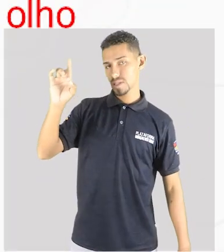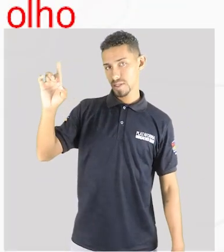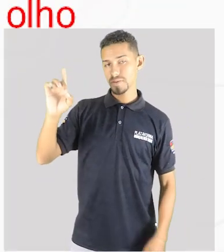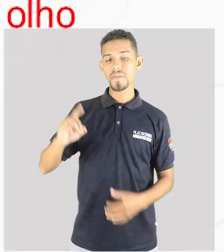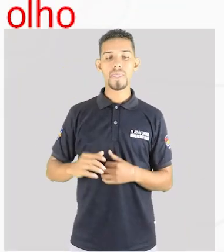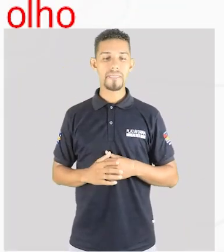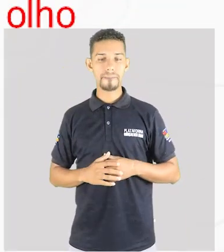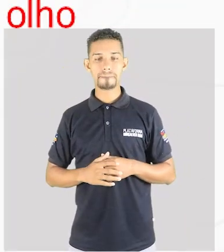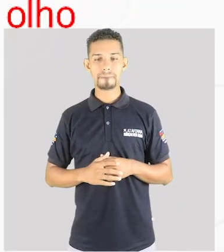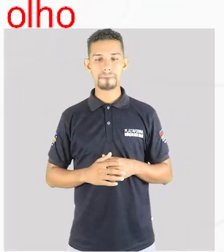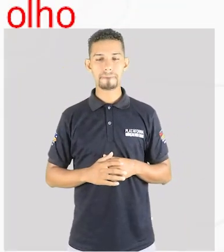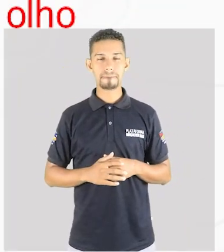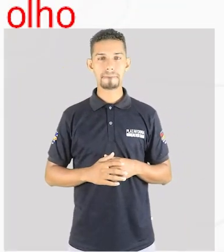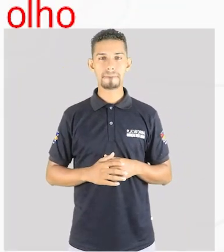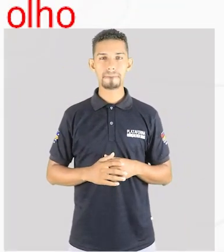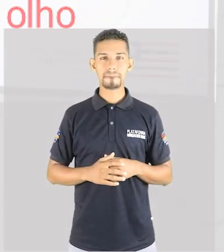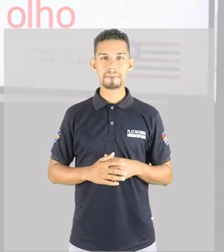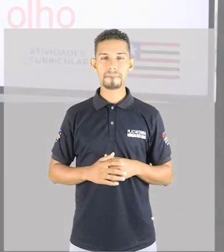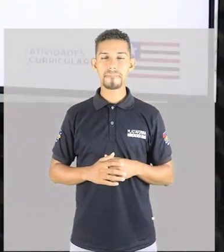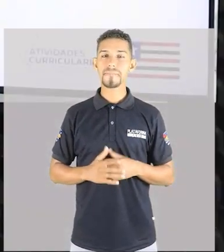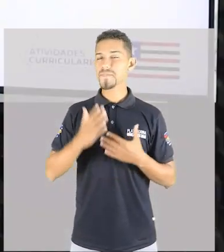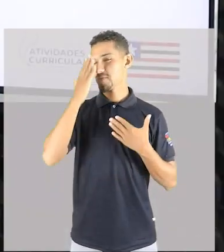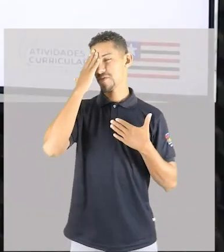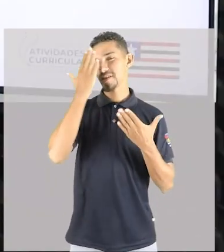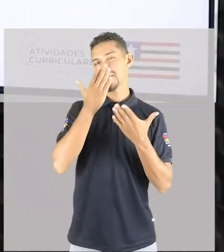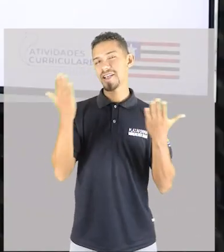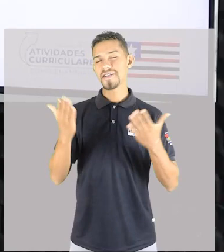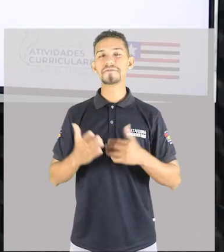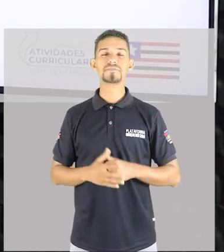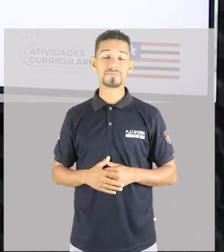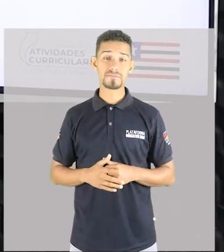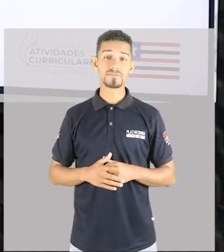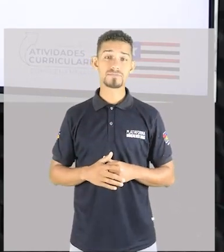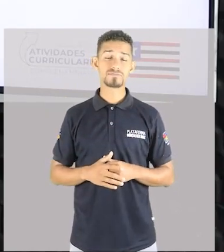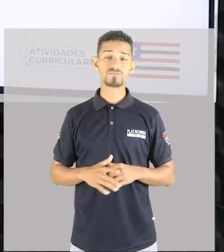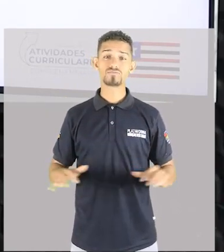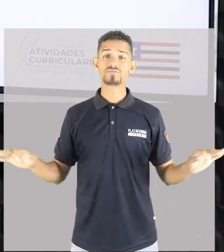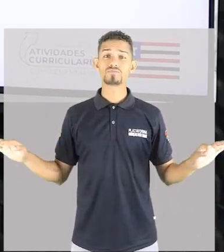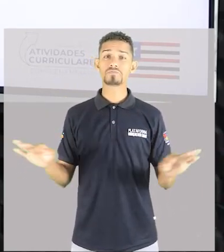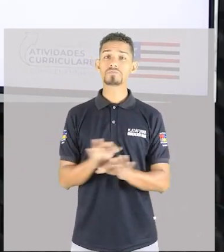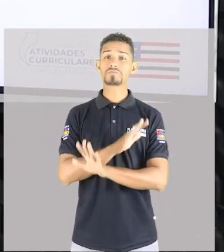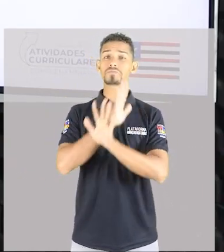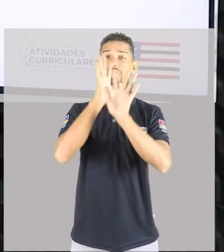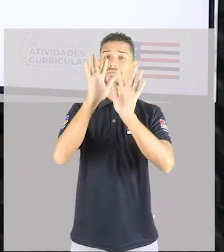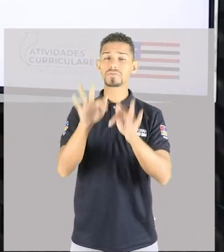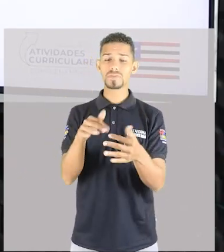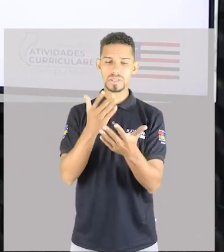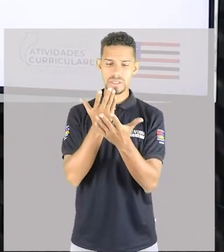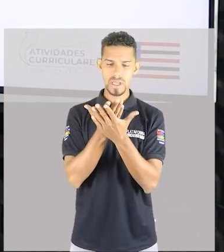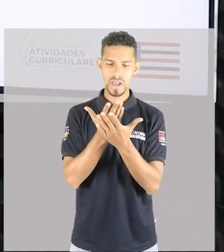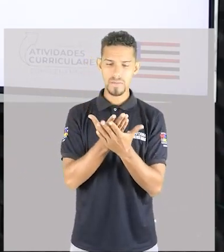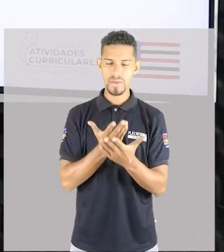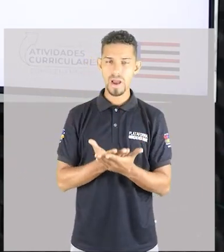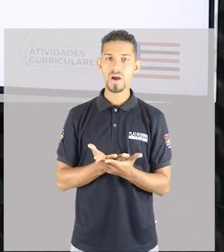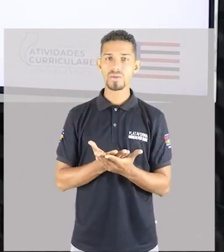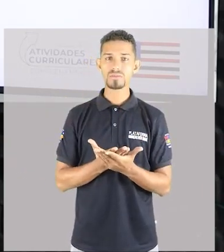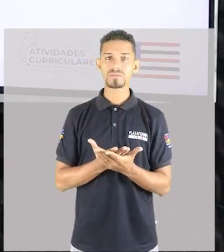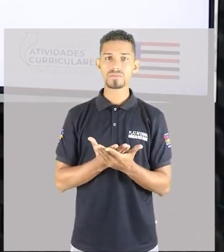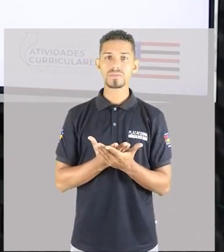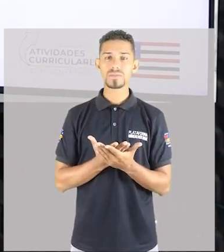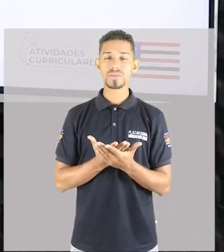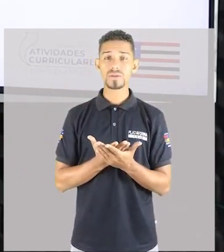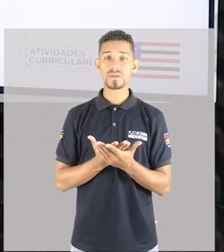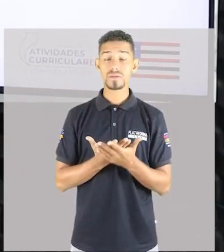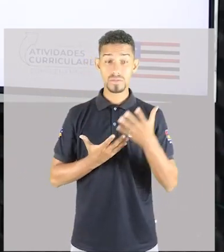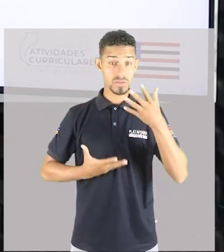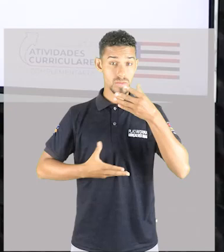D. Legal? Valeu, gente. Então, com isso, a gente encerra mais uma aula. Tá? E